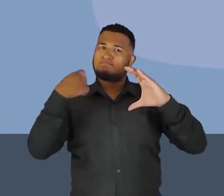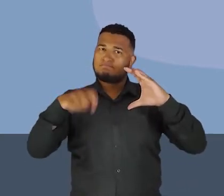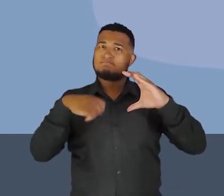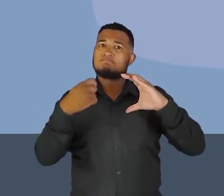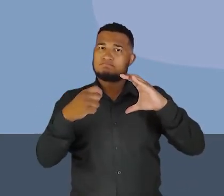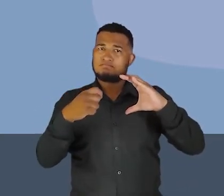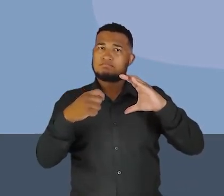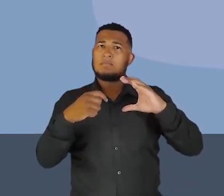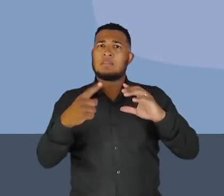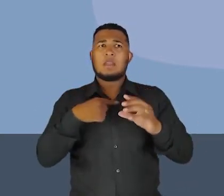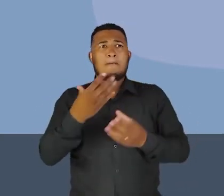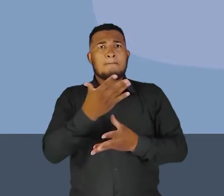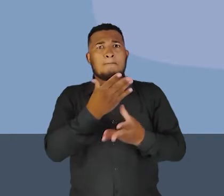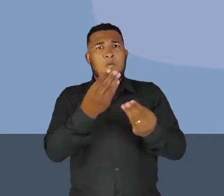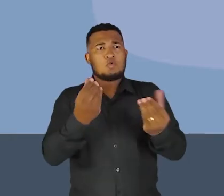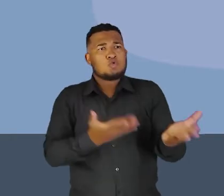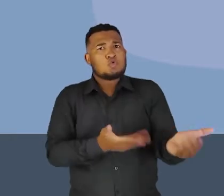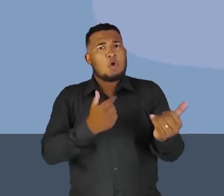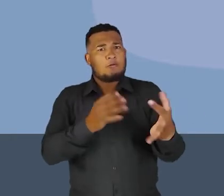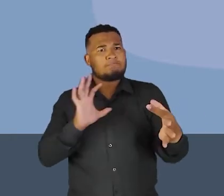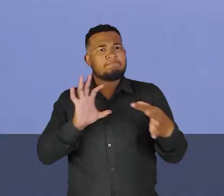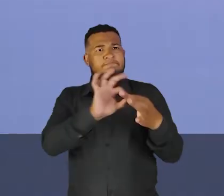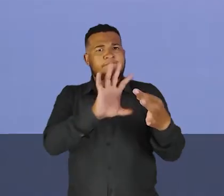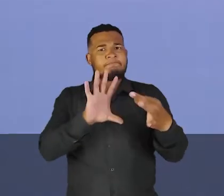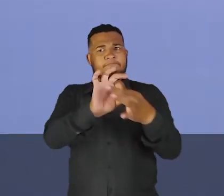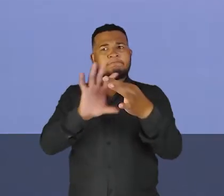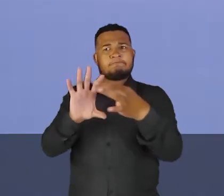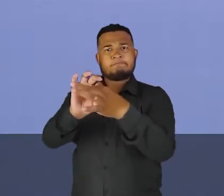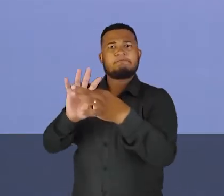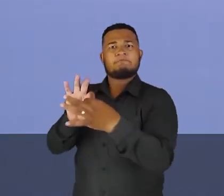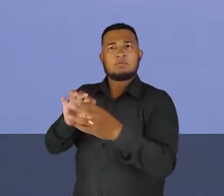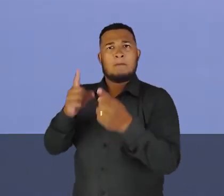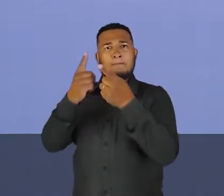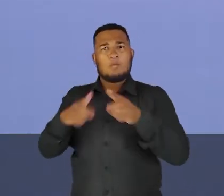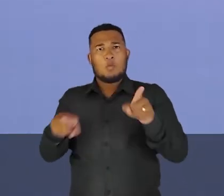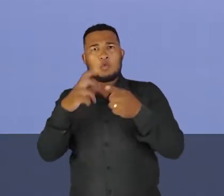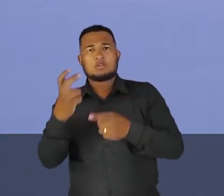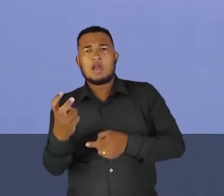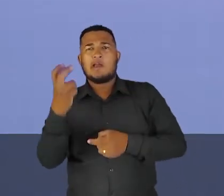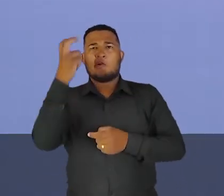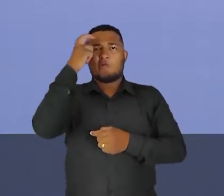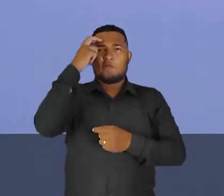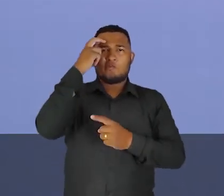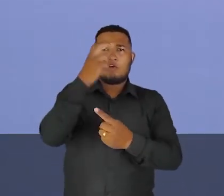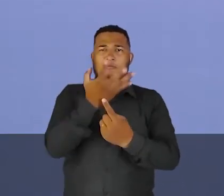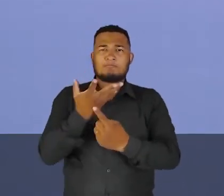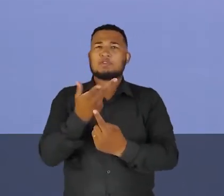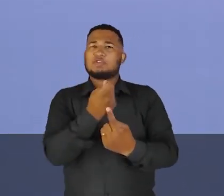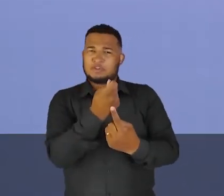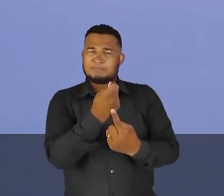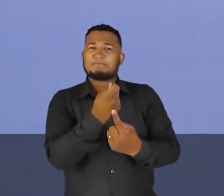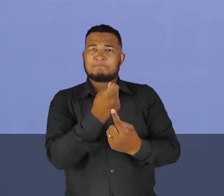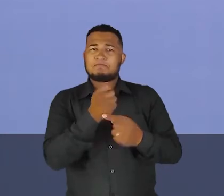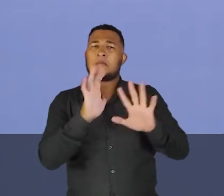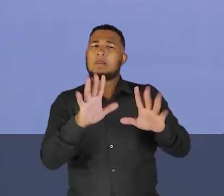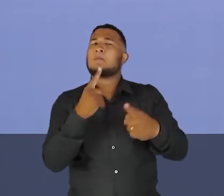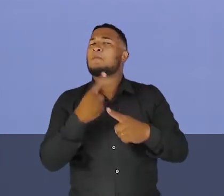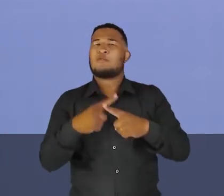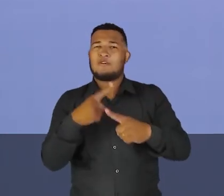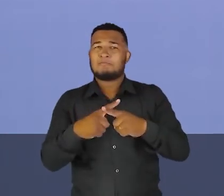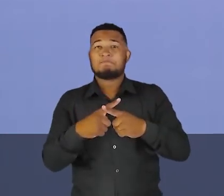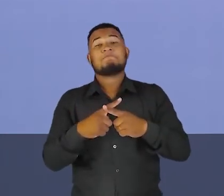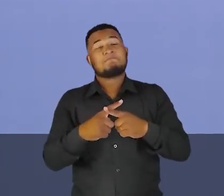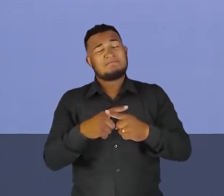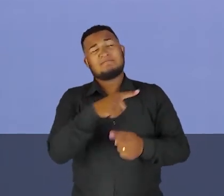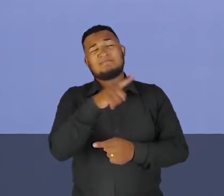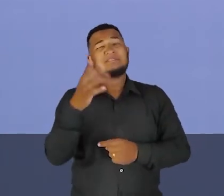estão totalmente envolvidos com essas expressões culturais, com essas expressões musicais e com essas expressões artísticas, tá? E por quê, gente? Porque a